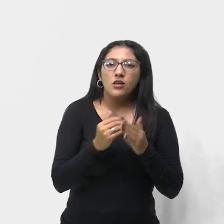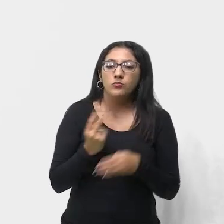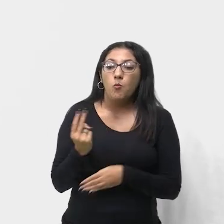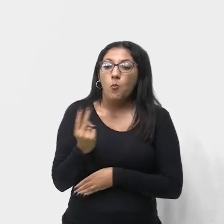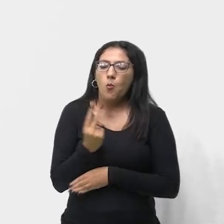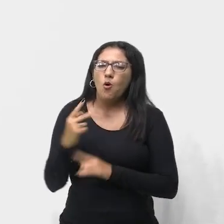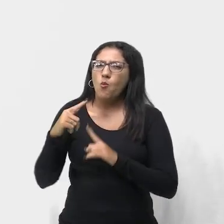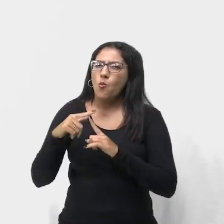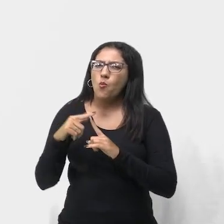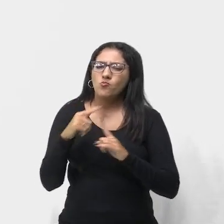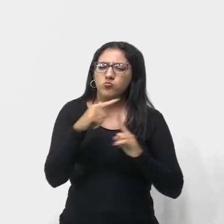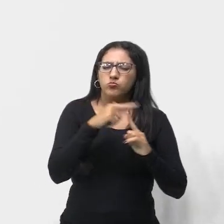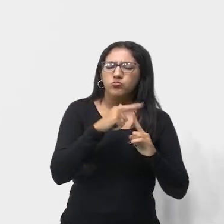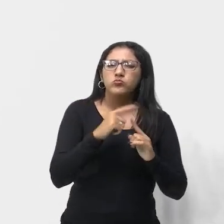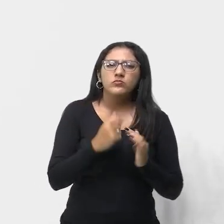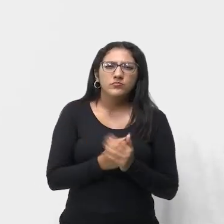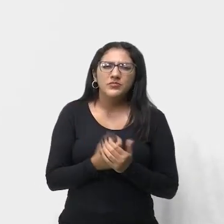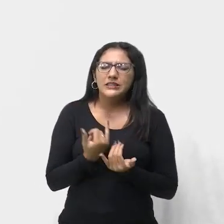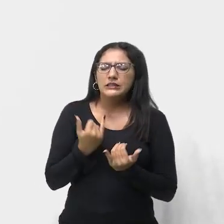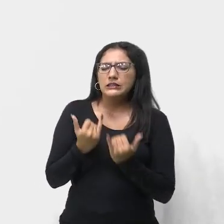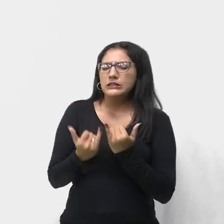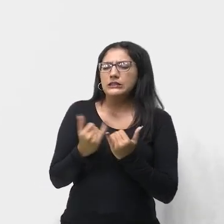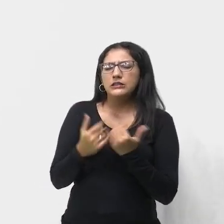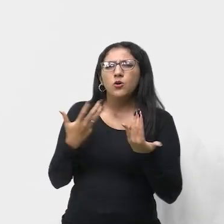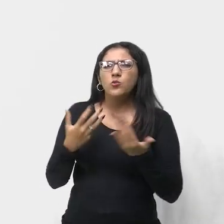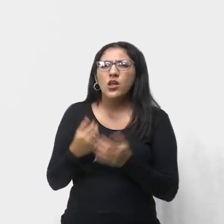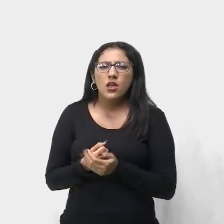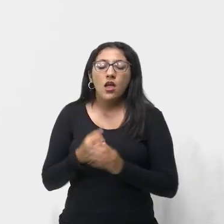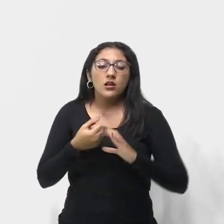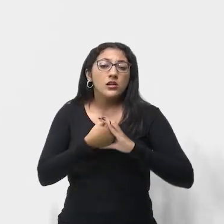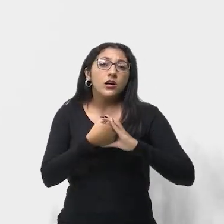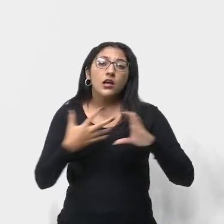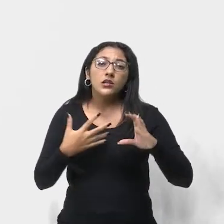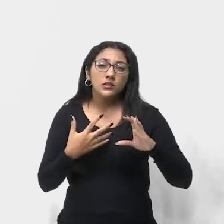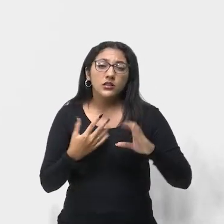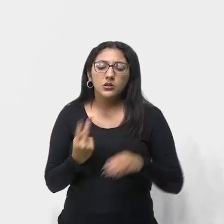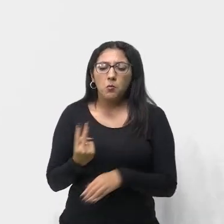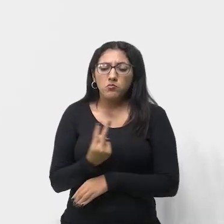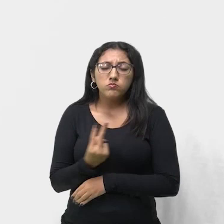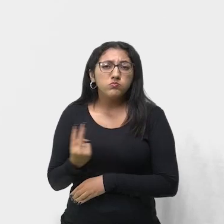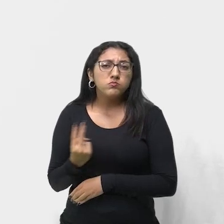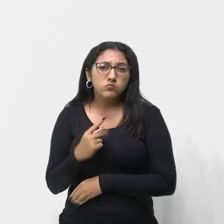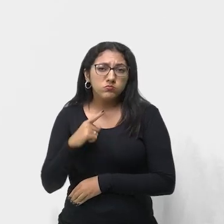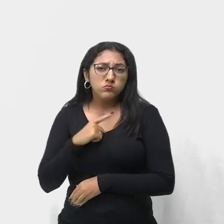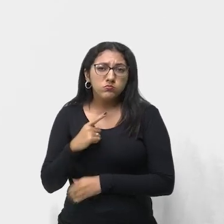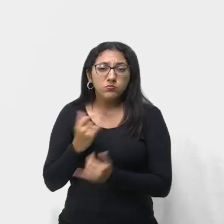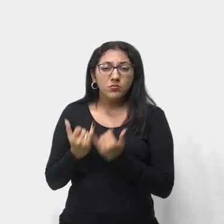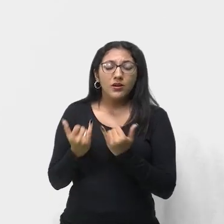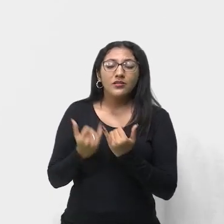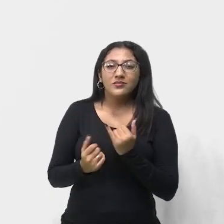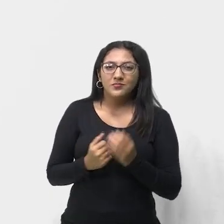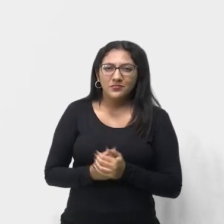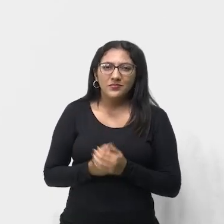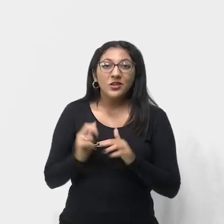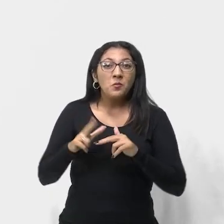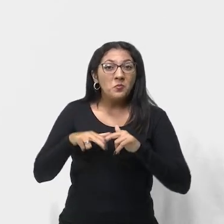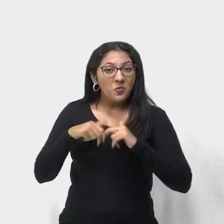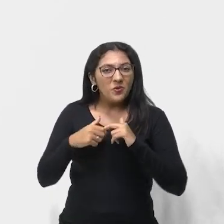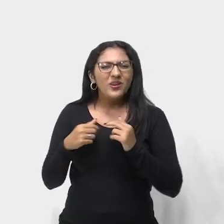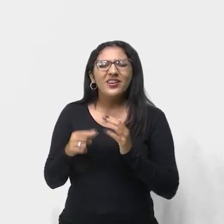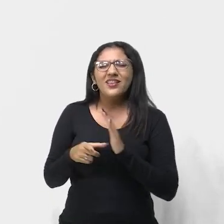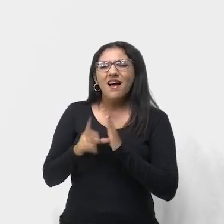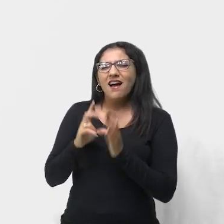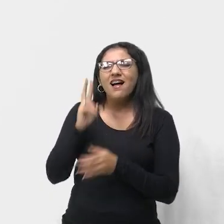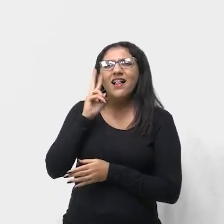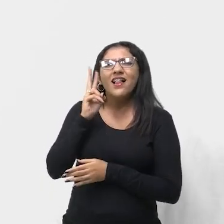de dois elementos por algum elemento semelhante entre eles. Por isso que eu fiquei mostrando para vocês